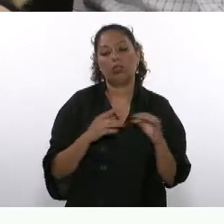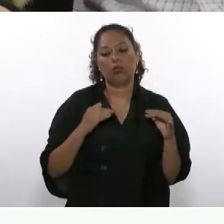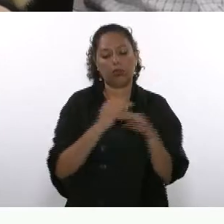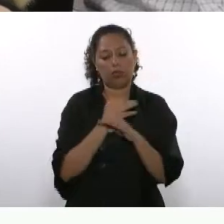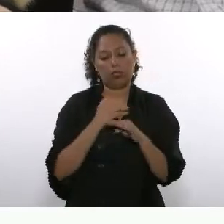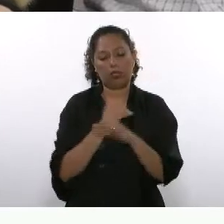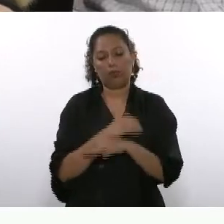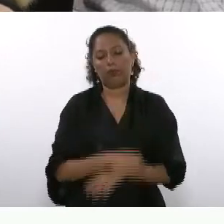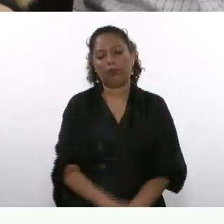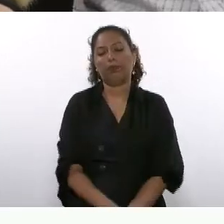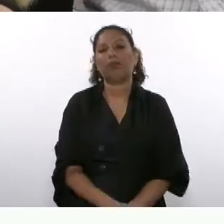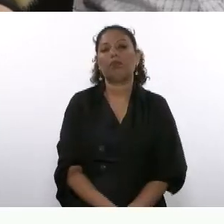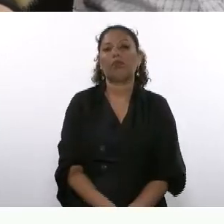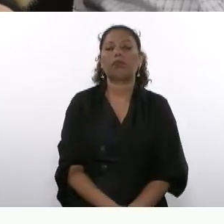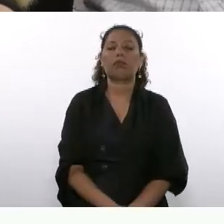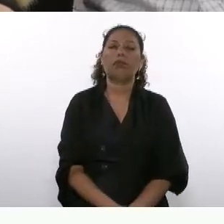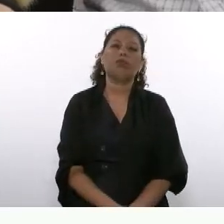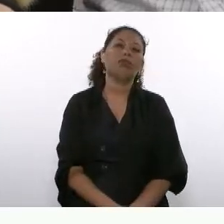município.